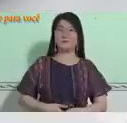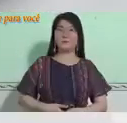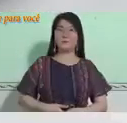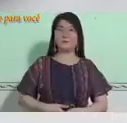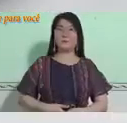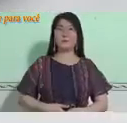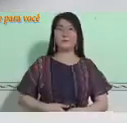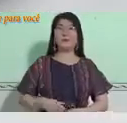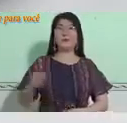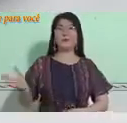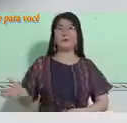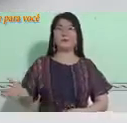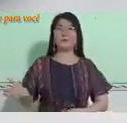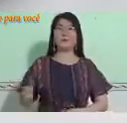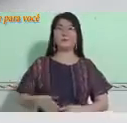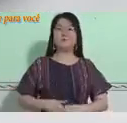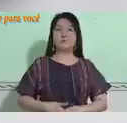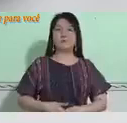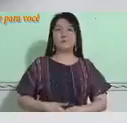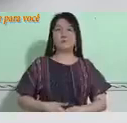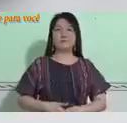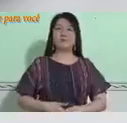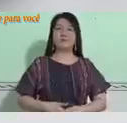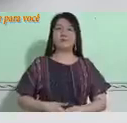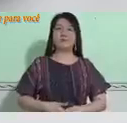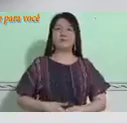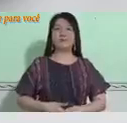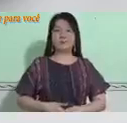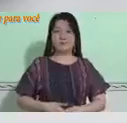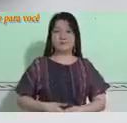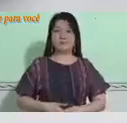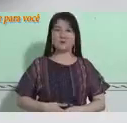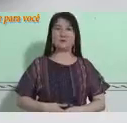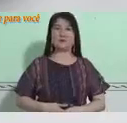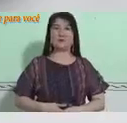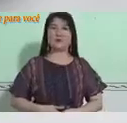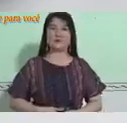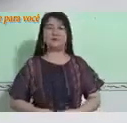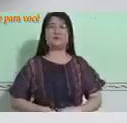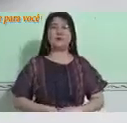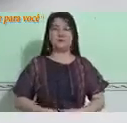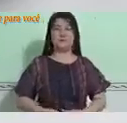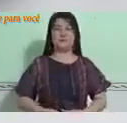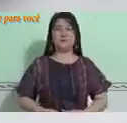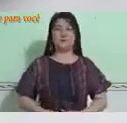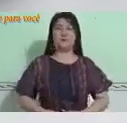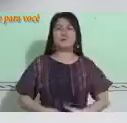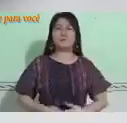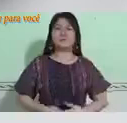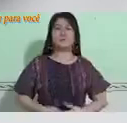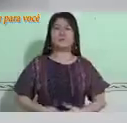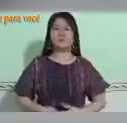Três exemplos de sucos bons para tratar a artrite são 2.1. Suco de abacaxi benefício